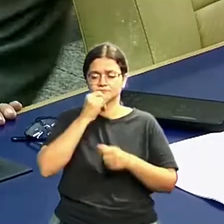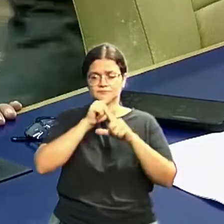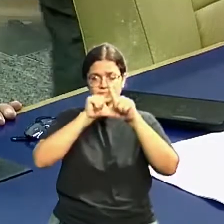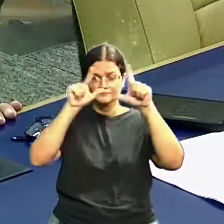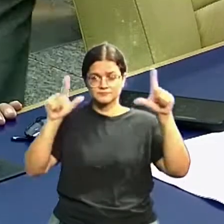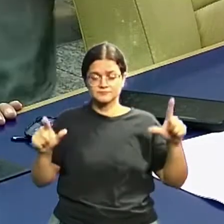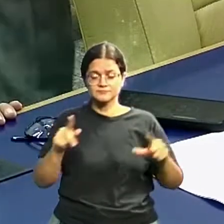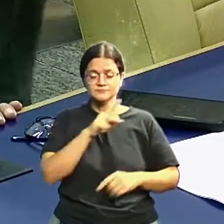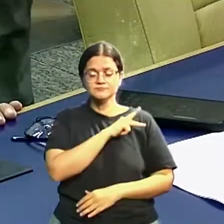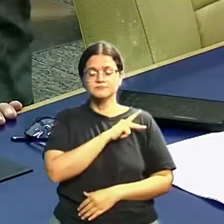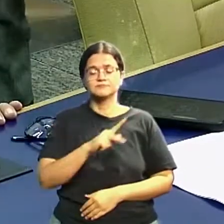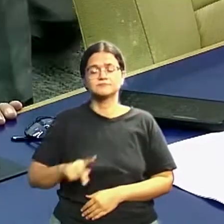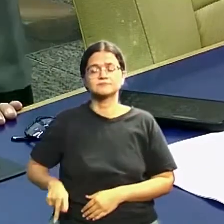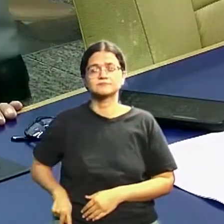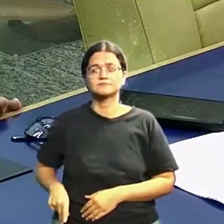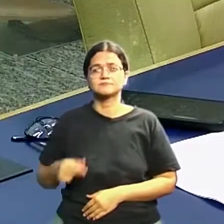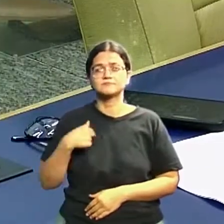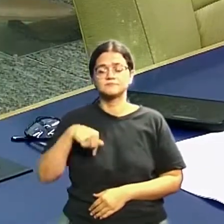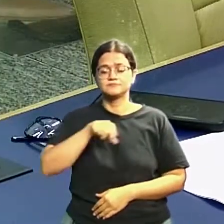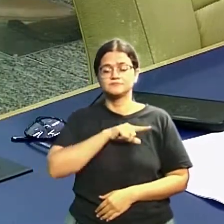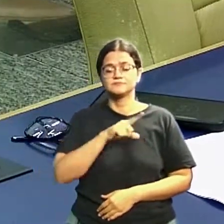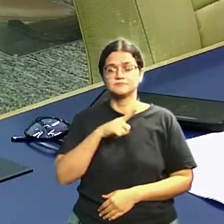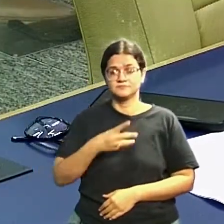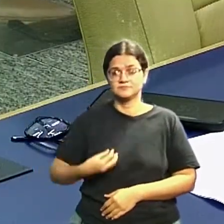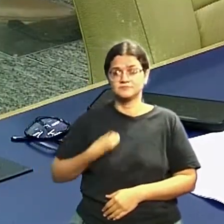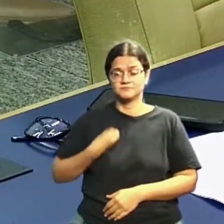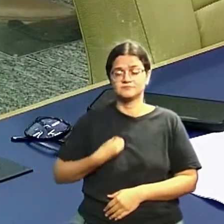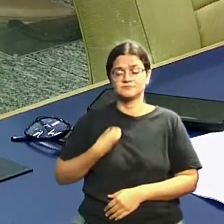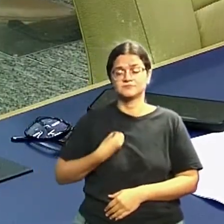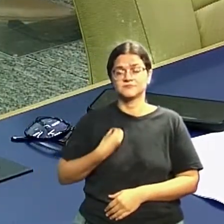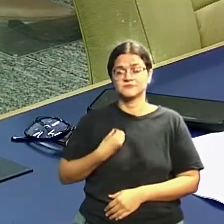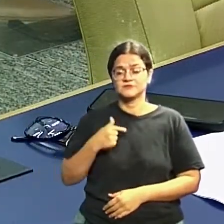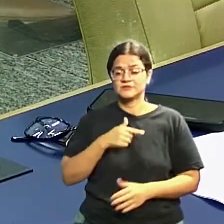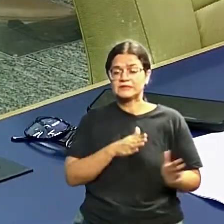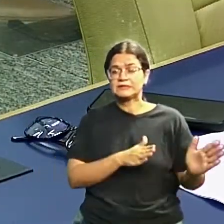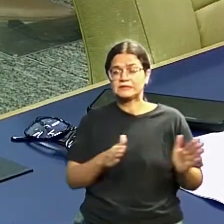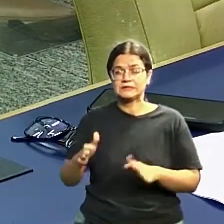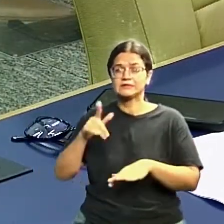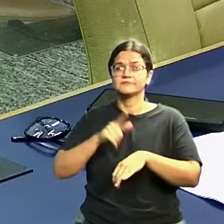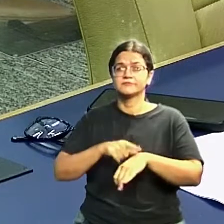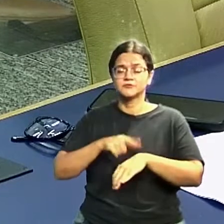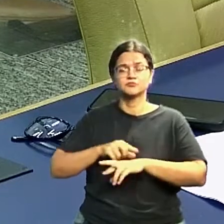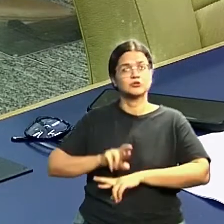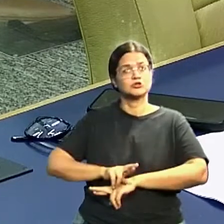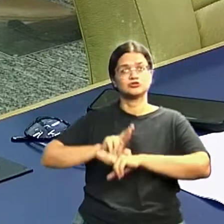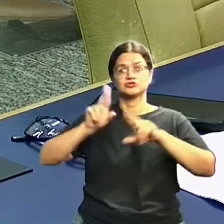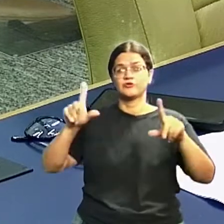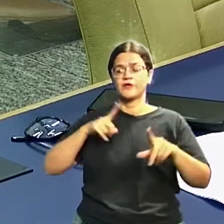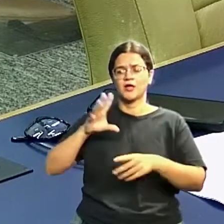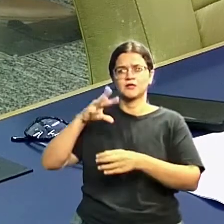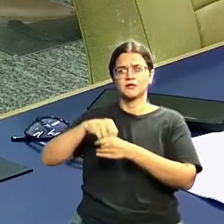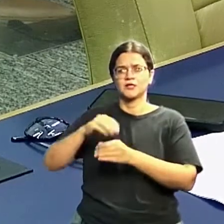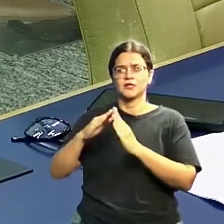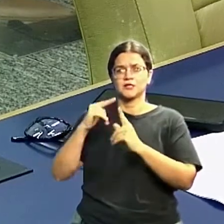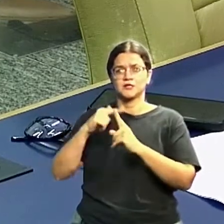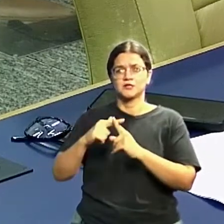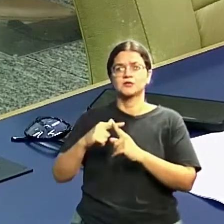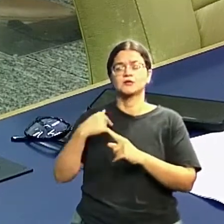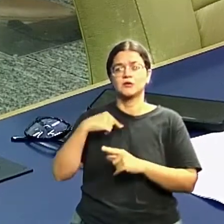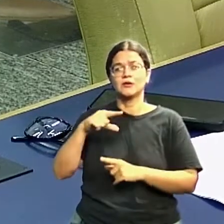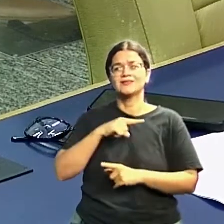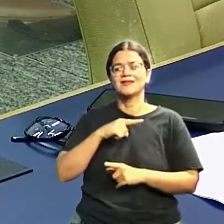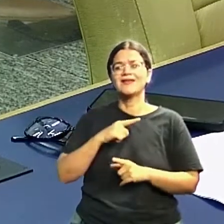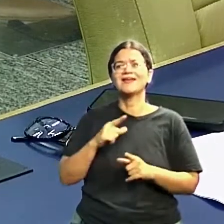Bom dia, senhor presidente. Senhor presidente, nós cristãos estamos vivendo uma época muito peculiar na nossa igreja. Estamos na